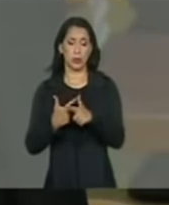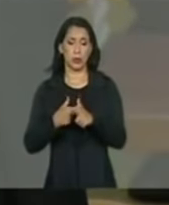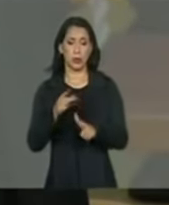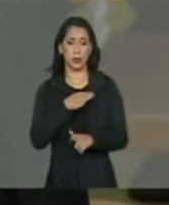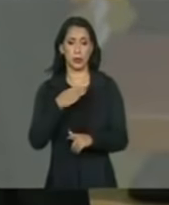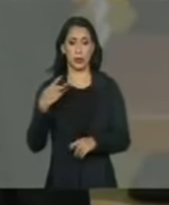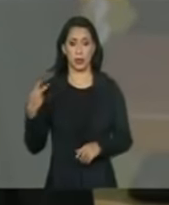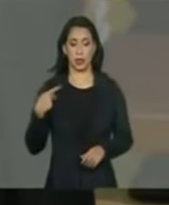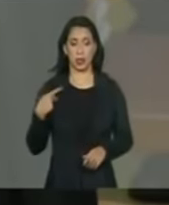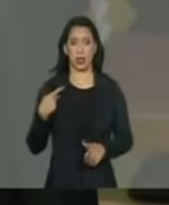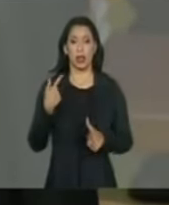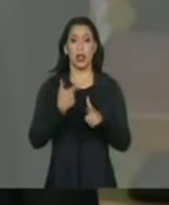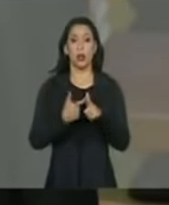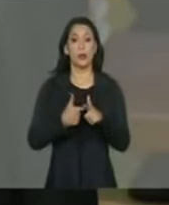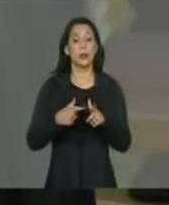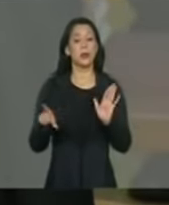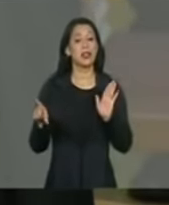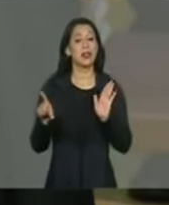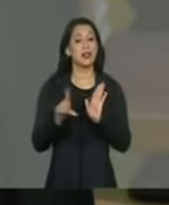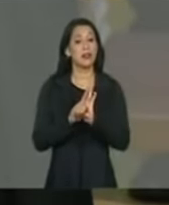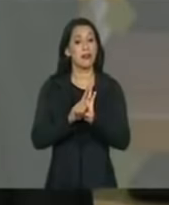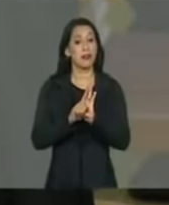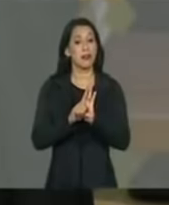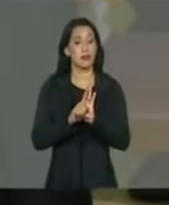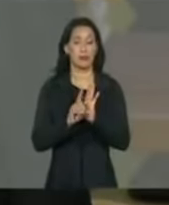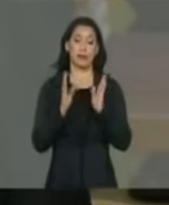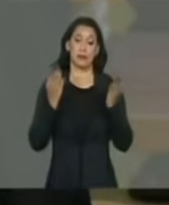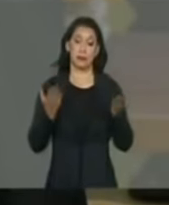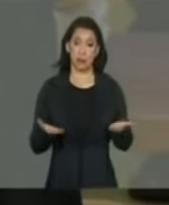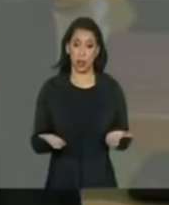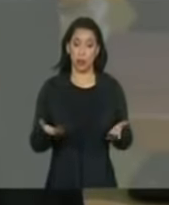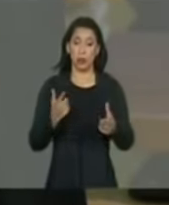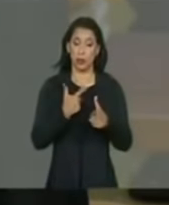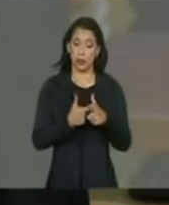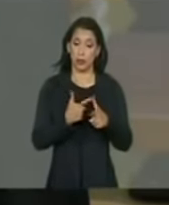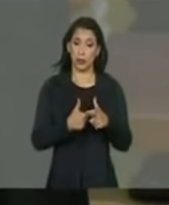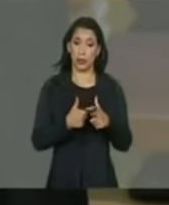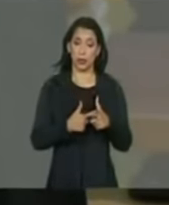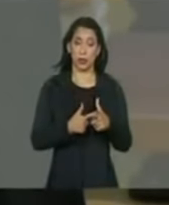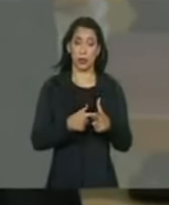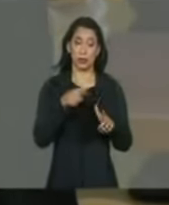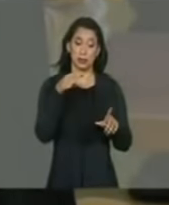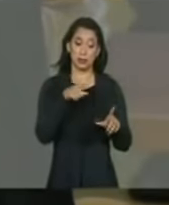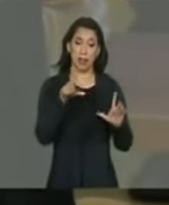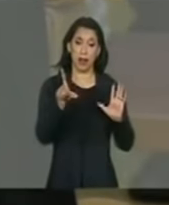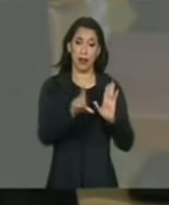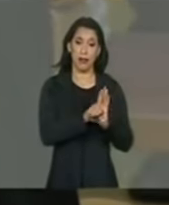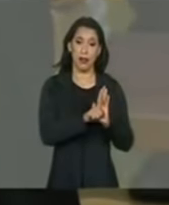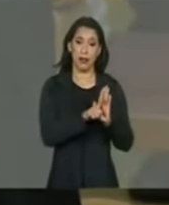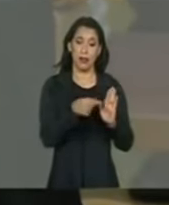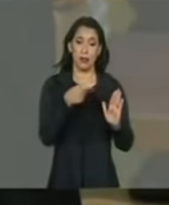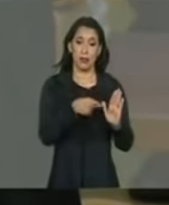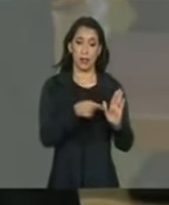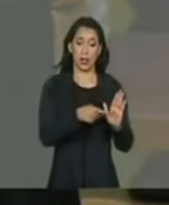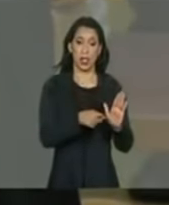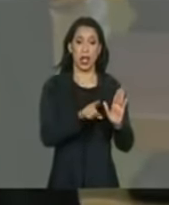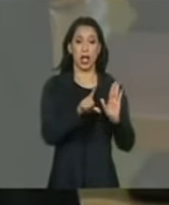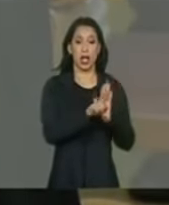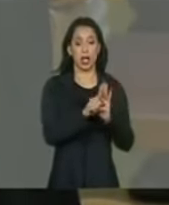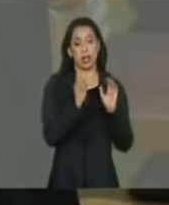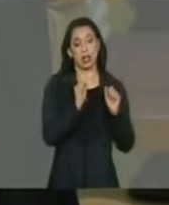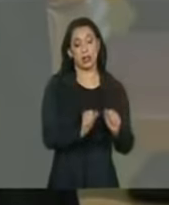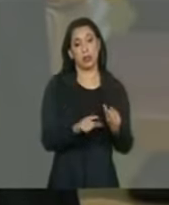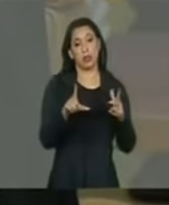esse é um problema da lei é uma questão portanto de lege ferenda poderia o legislador restringir as